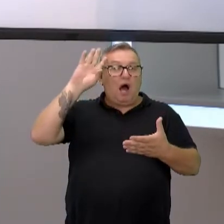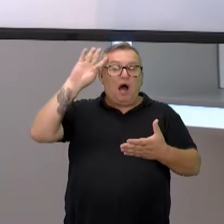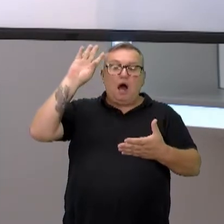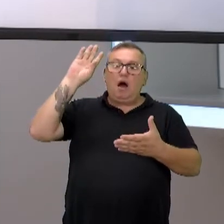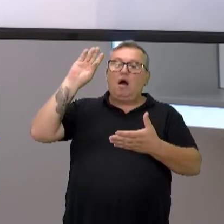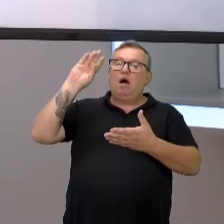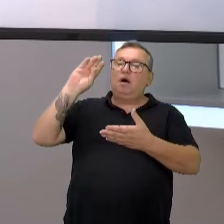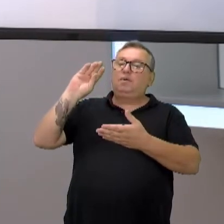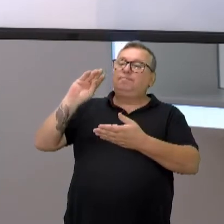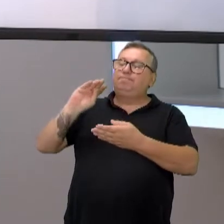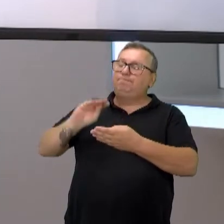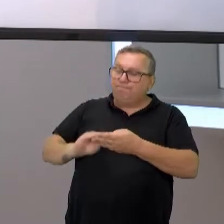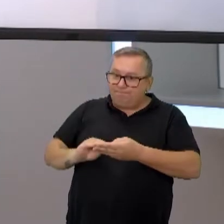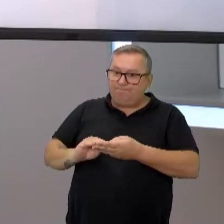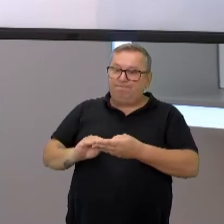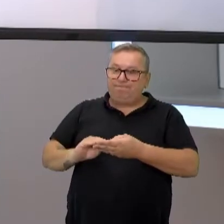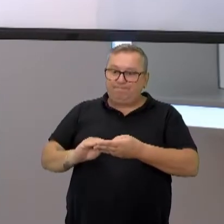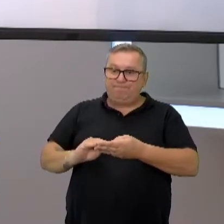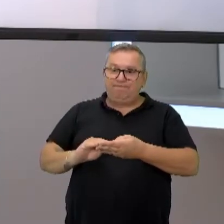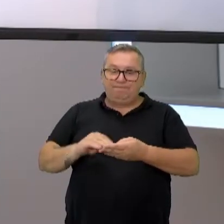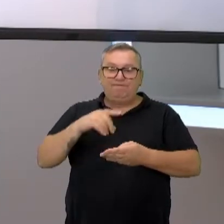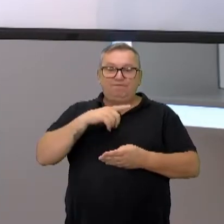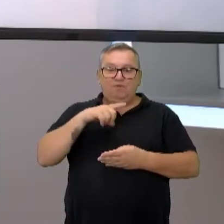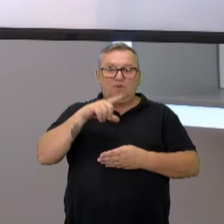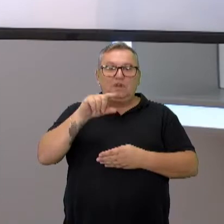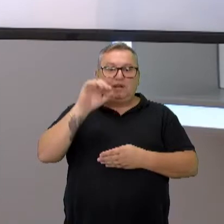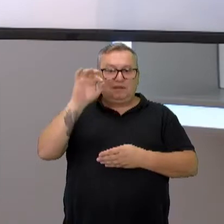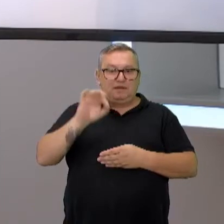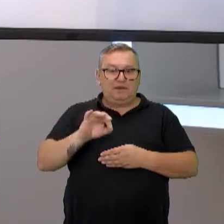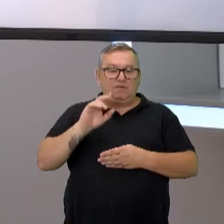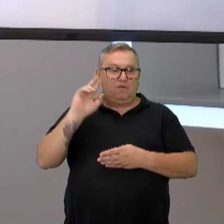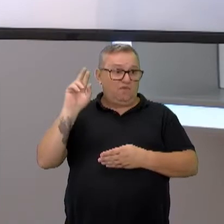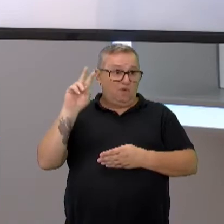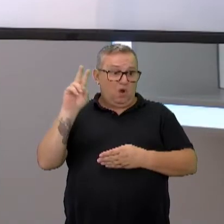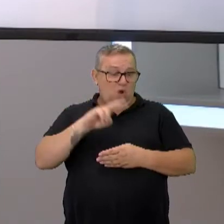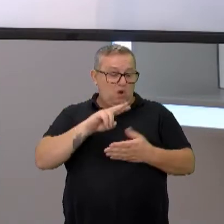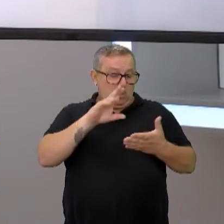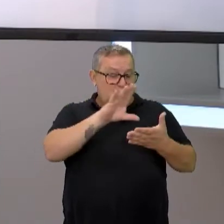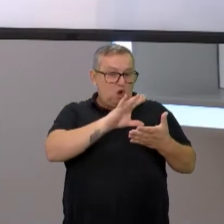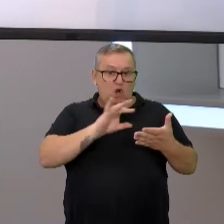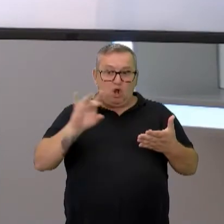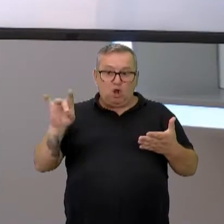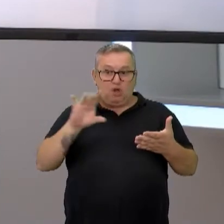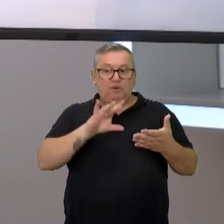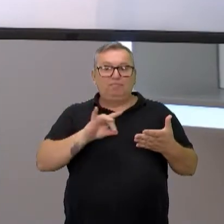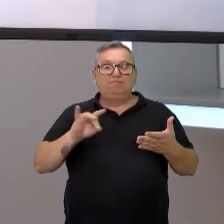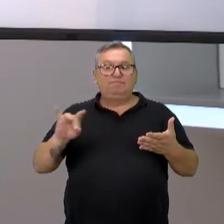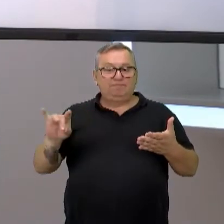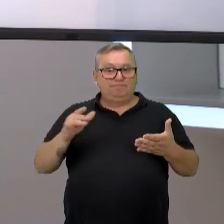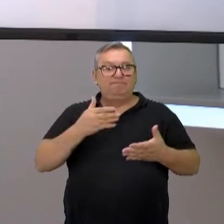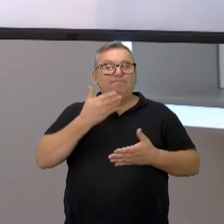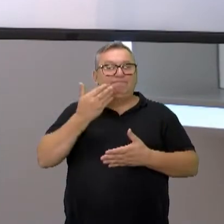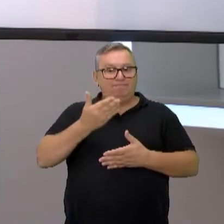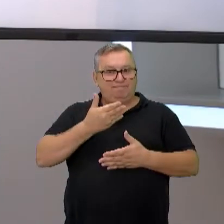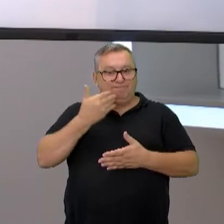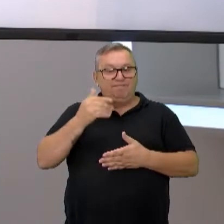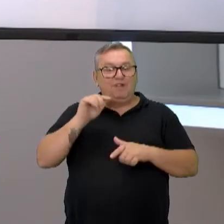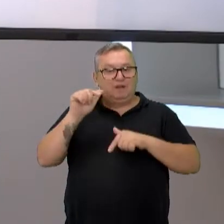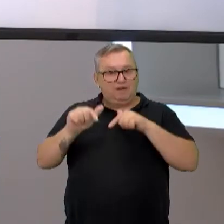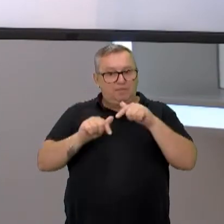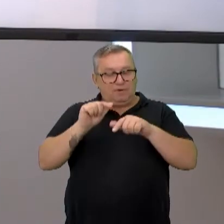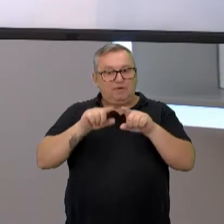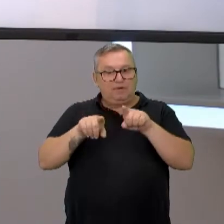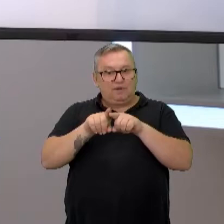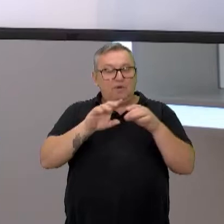que avançar um pouquinho mais. Essa aqui está bem no raso, é só você olhar, copiar, colar. Tá? Então, apesar de a gente estar trabalhando aí